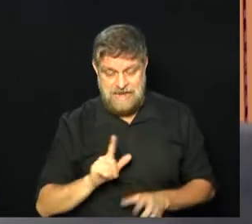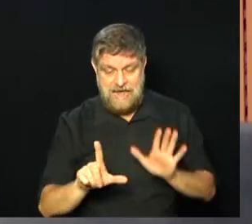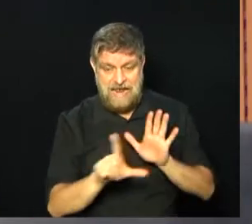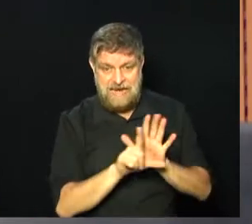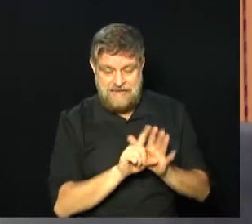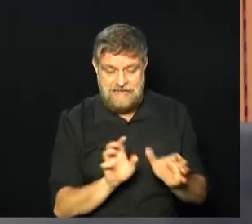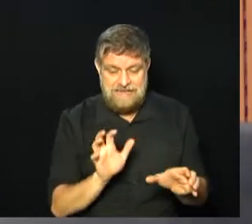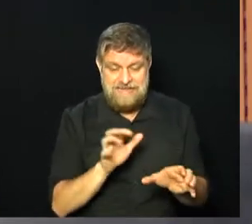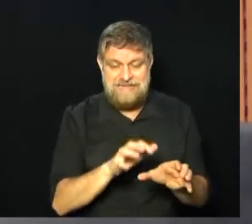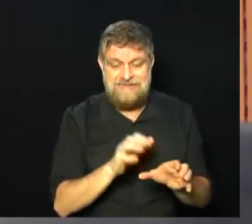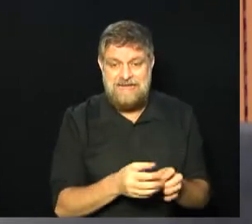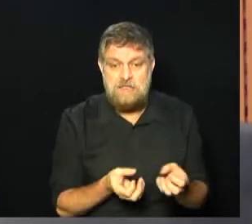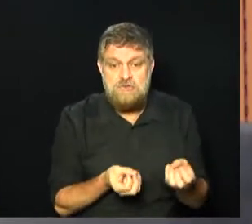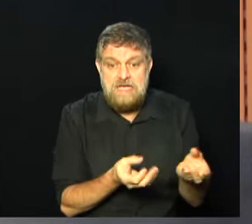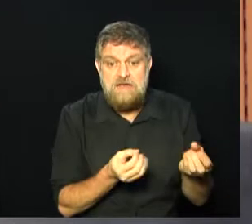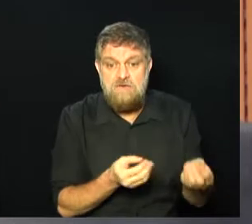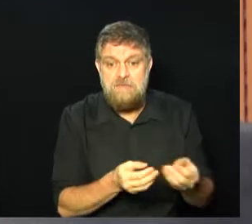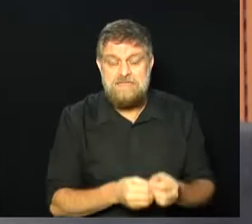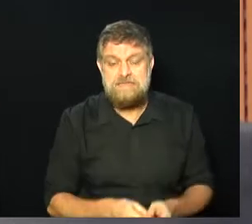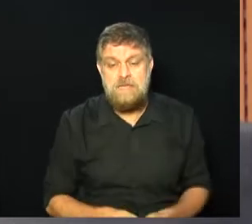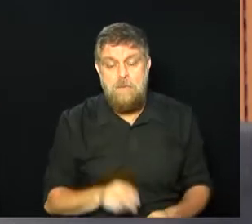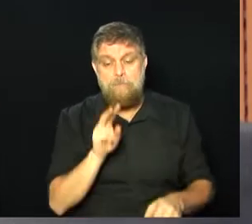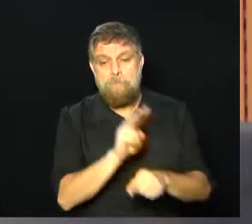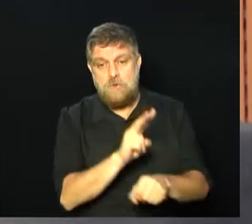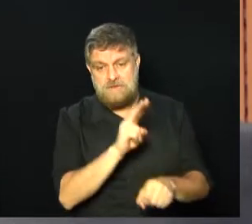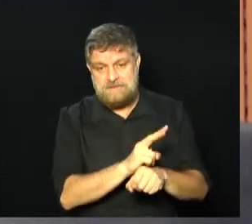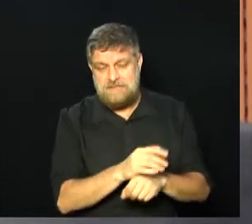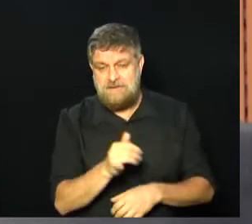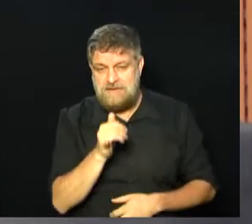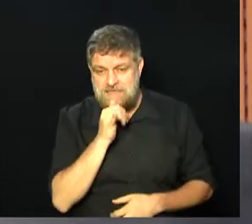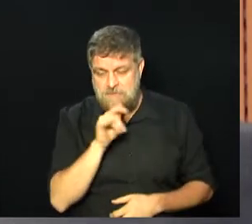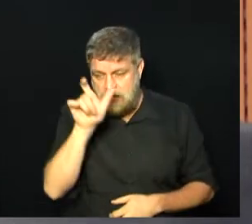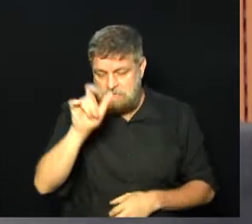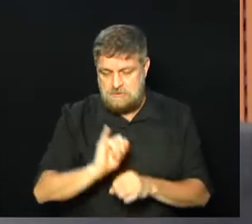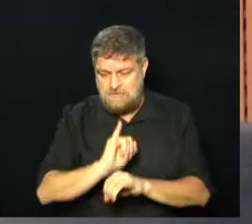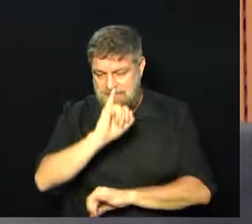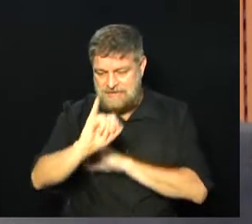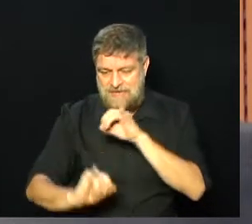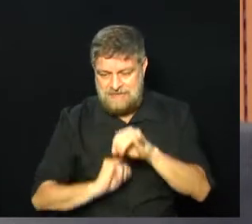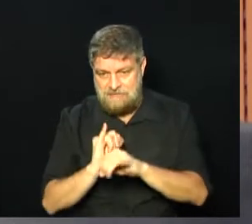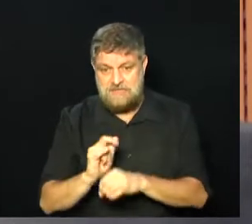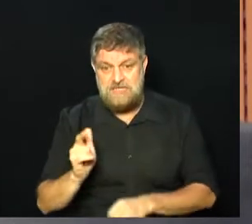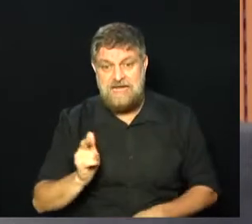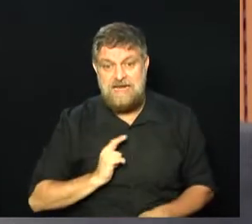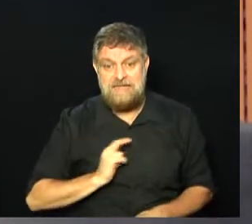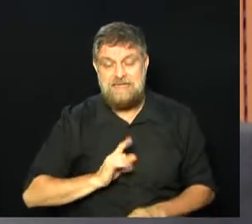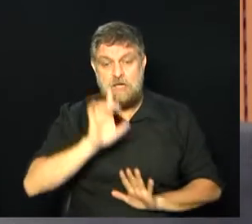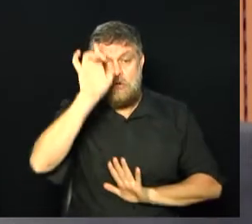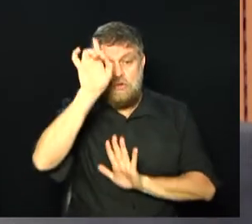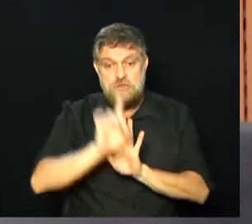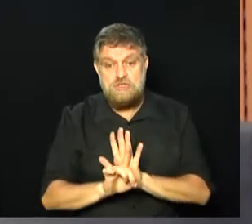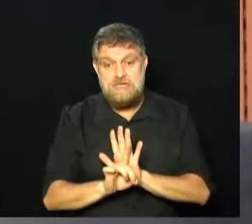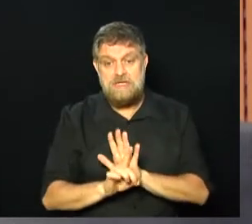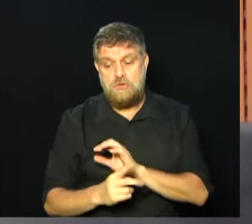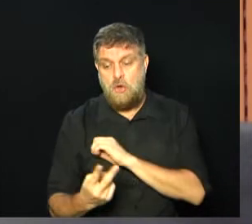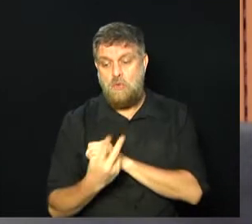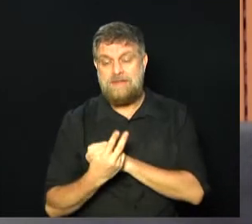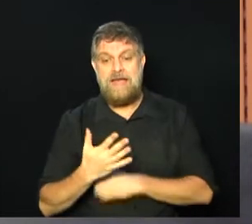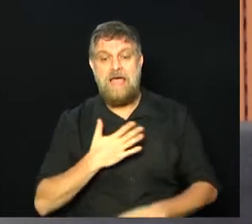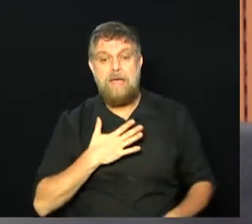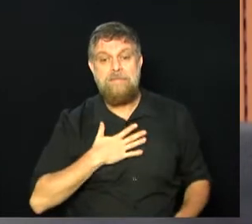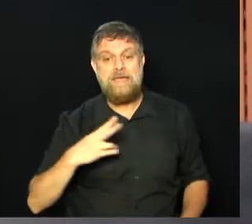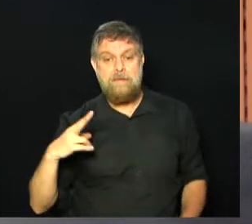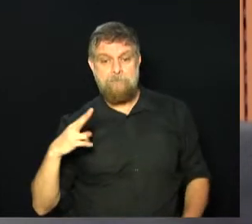Então, a pessoa entra no agendamento, ou a pessoa faz qualquer tipo de coisa na internet, ela tem o direito de privacidade desses